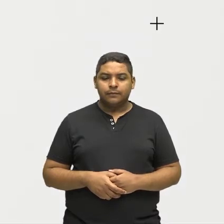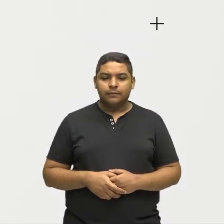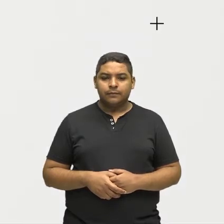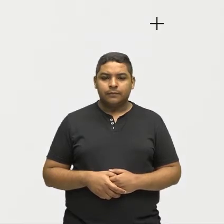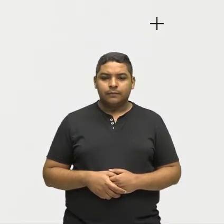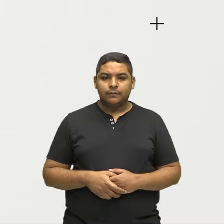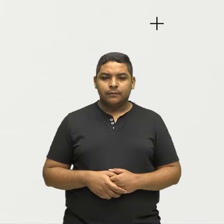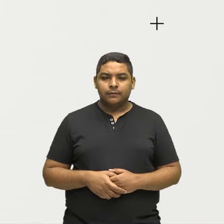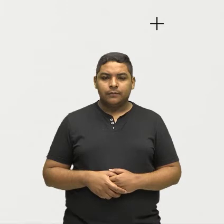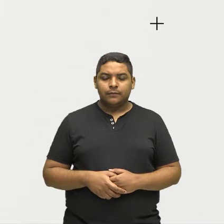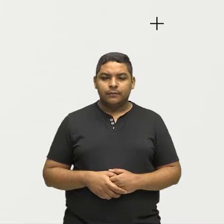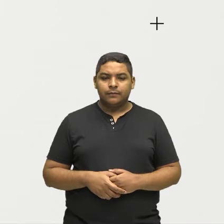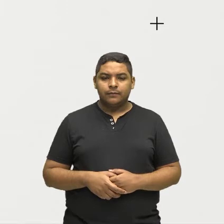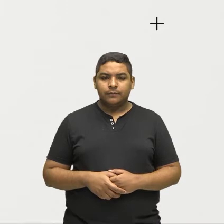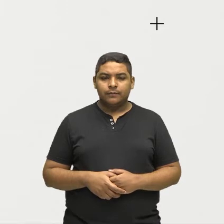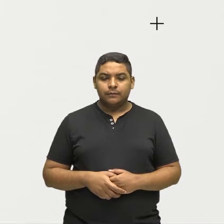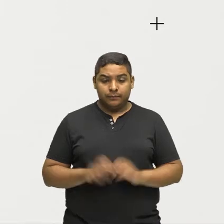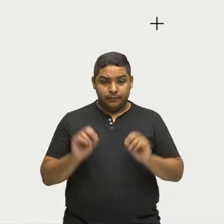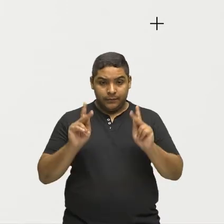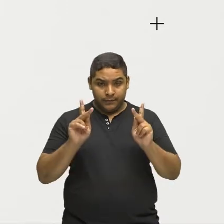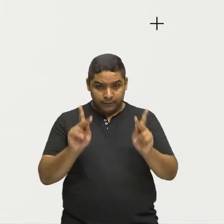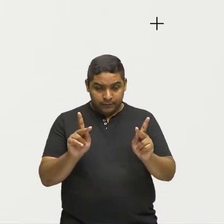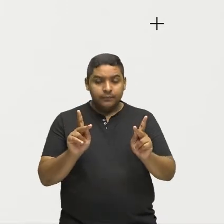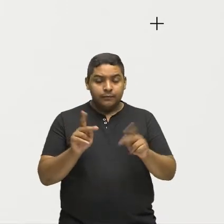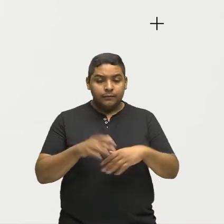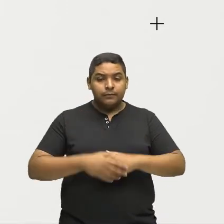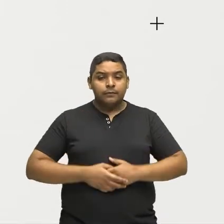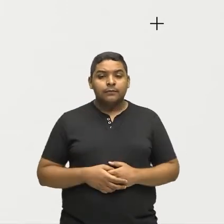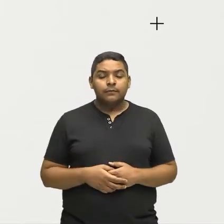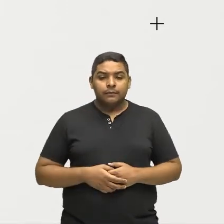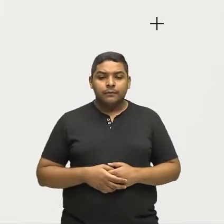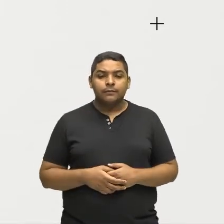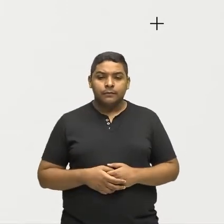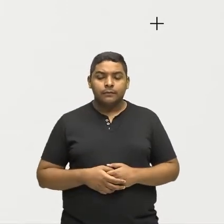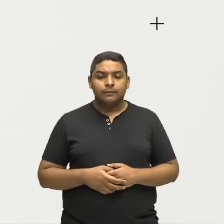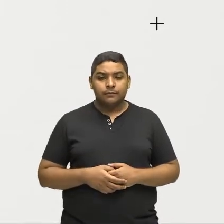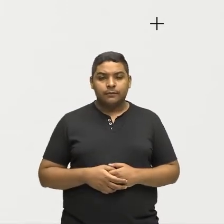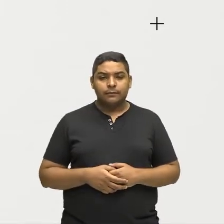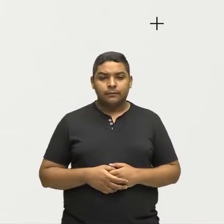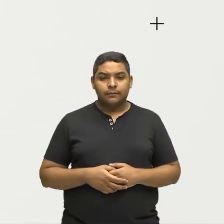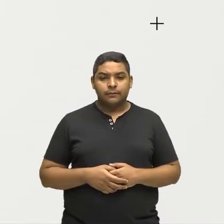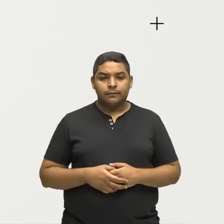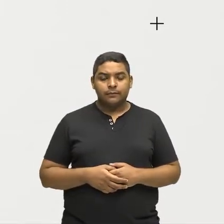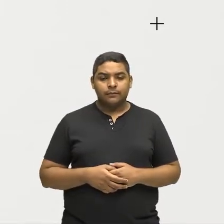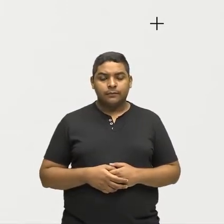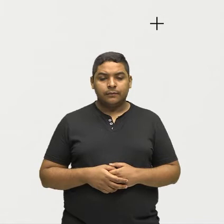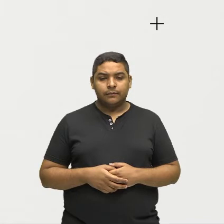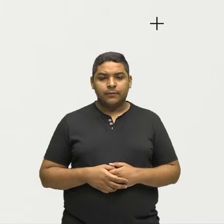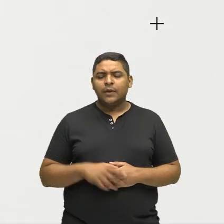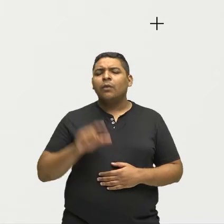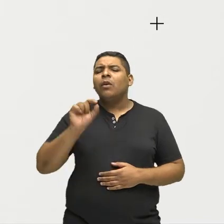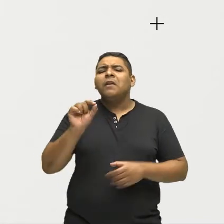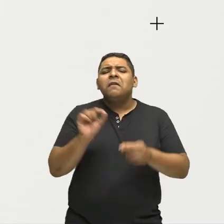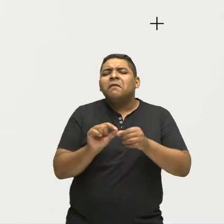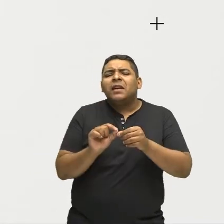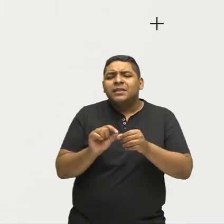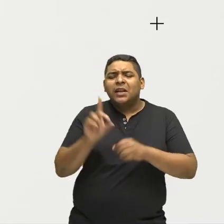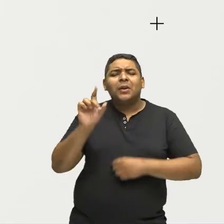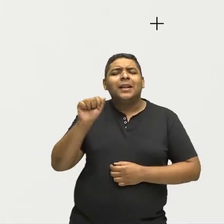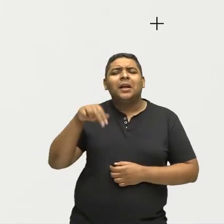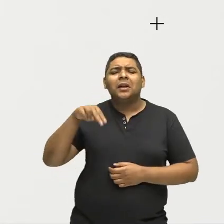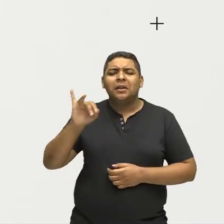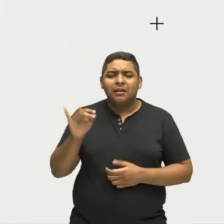studying English. Tudo bem, people? Então, aqui na nossa cartela, ele está dizendo, o que você está fazendo, Dani? Eu